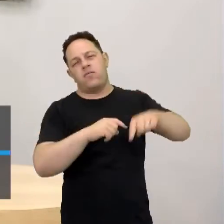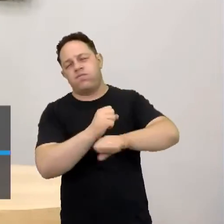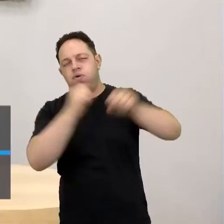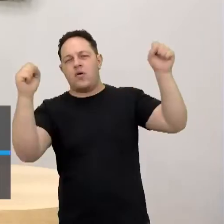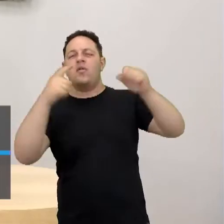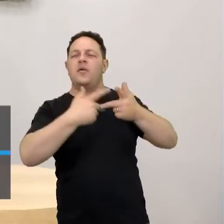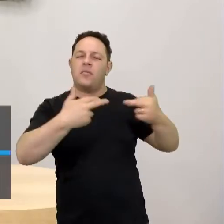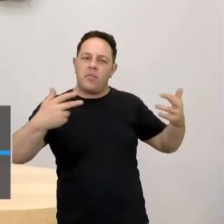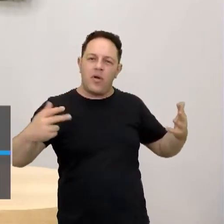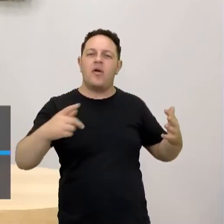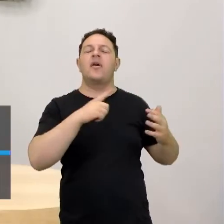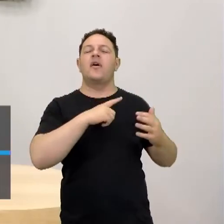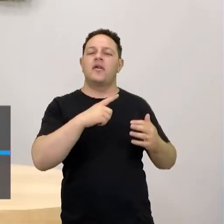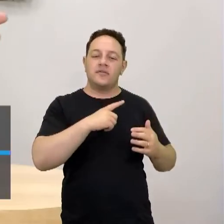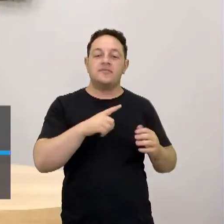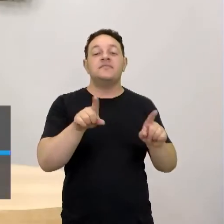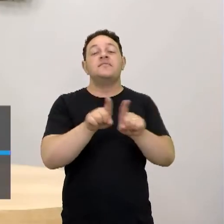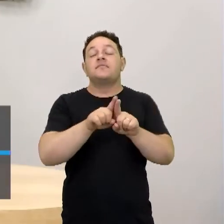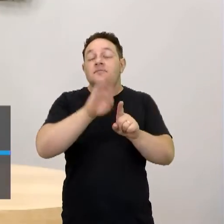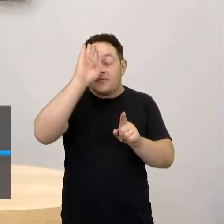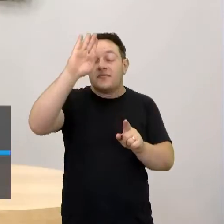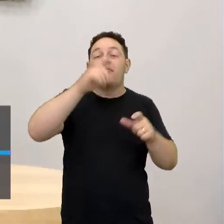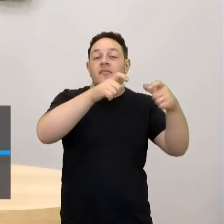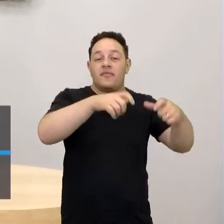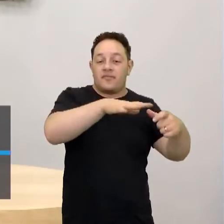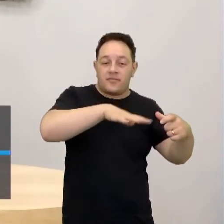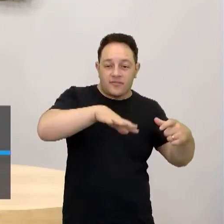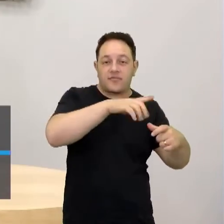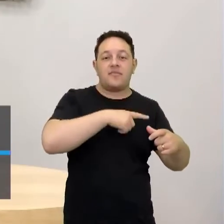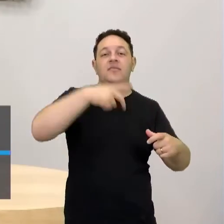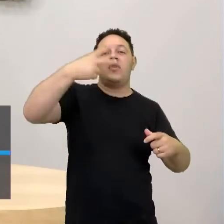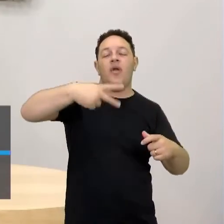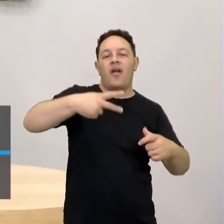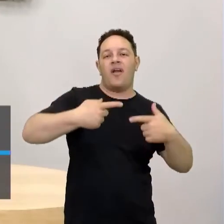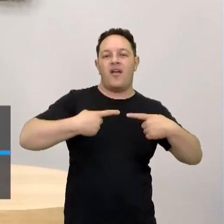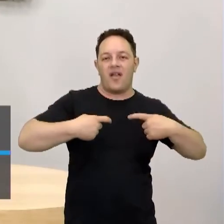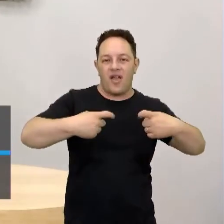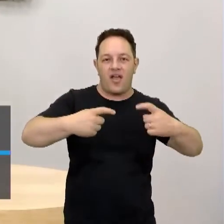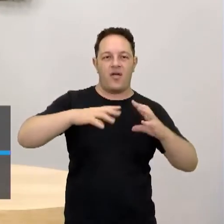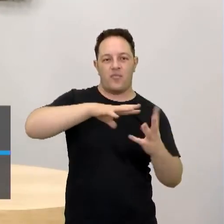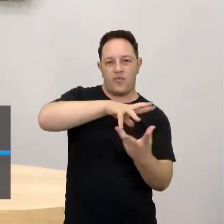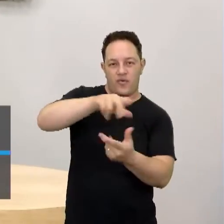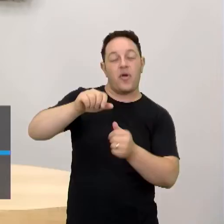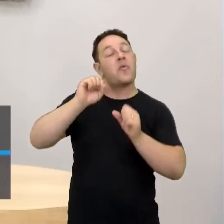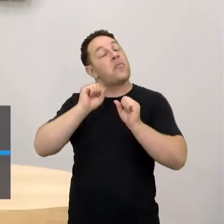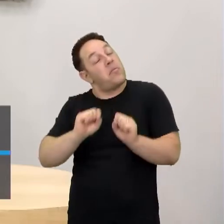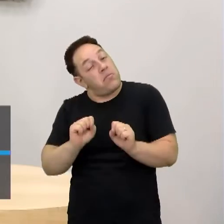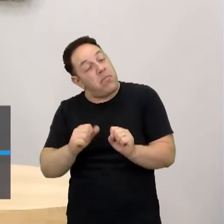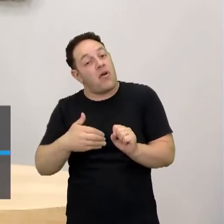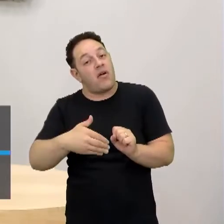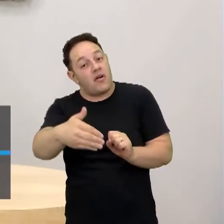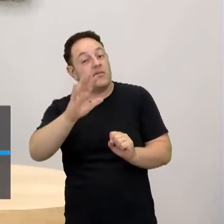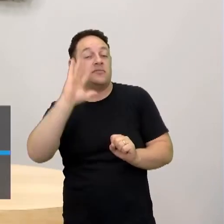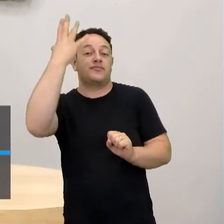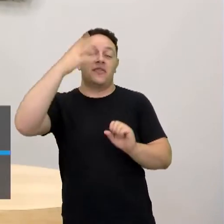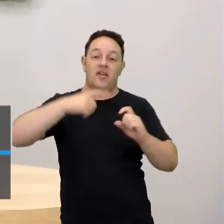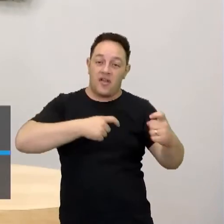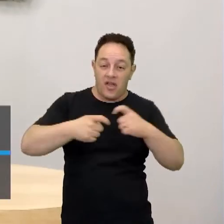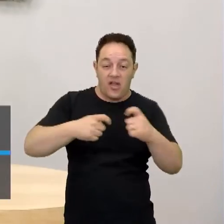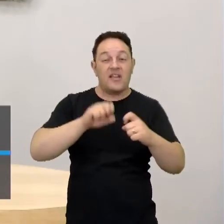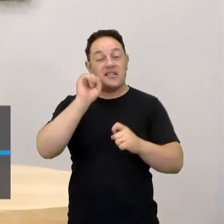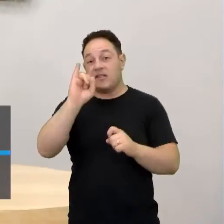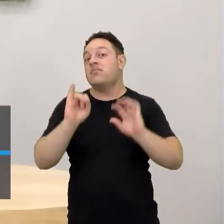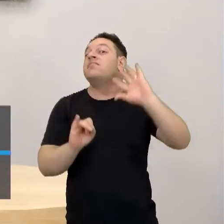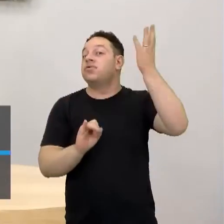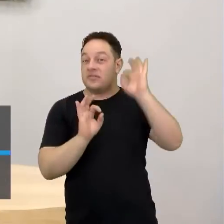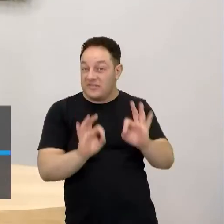hidrogênio, nucleares, né, principalmente porque tinha a questão lá da Segunda Guerra Mundial, que poderia ter uma guerra, provavelmente se